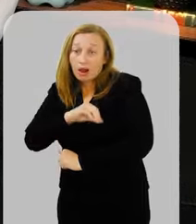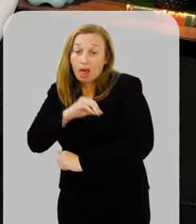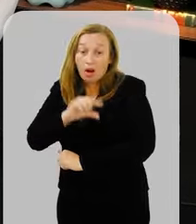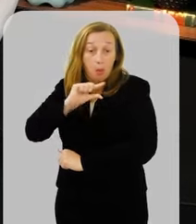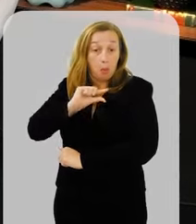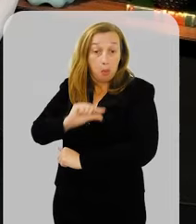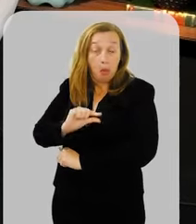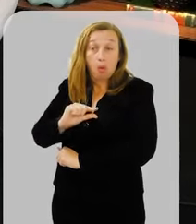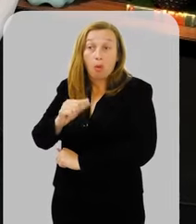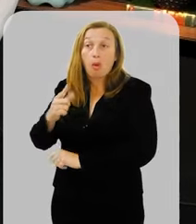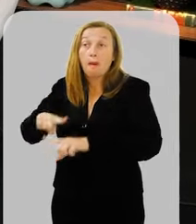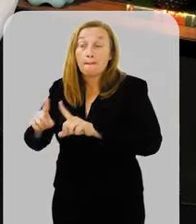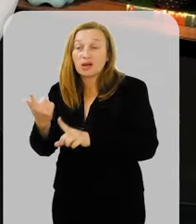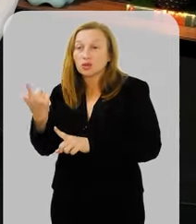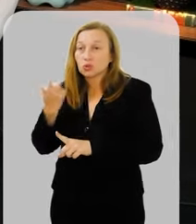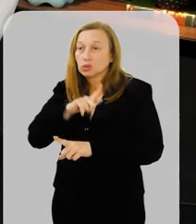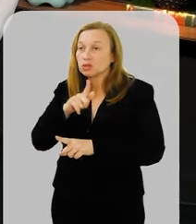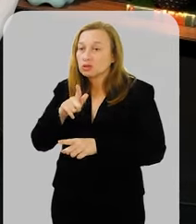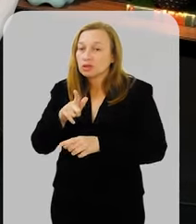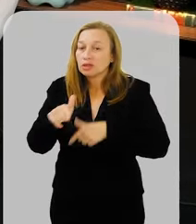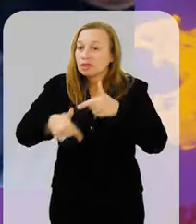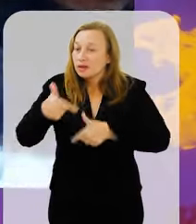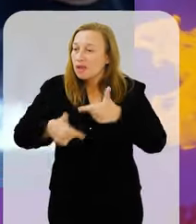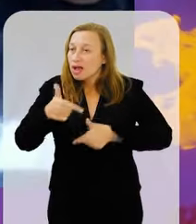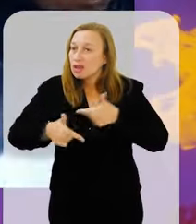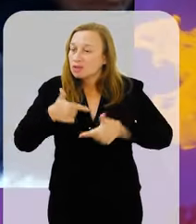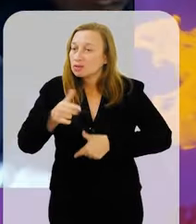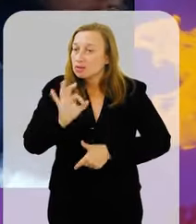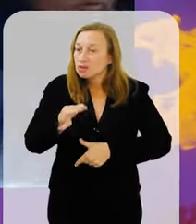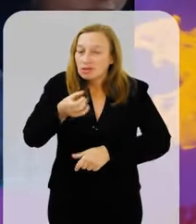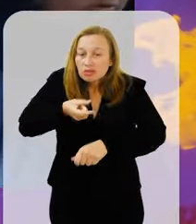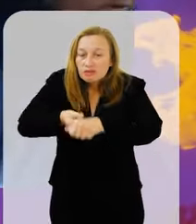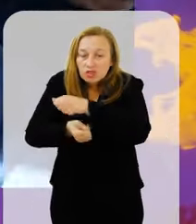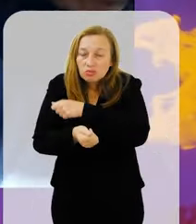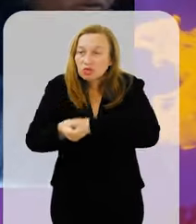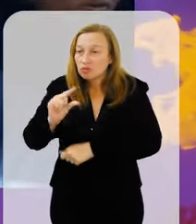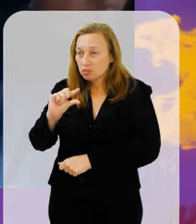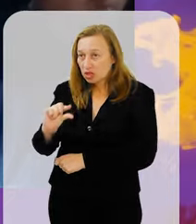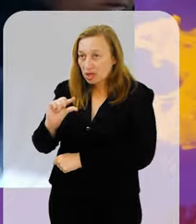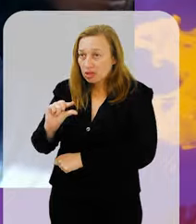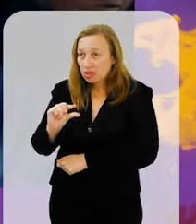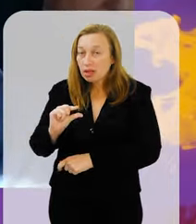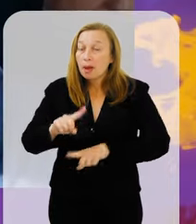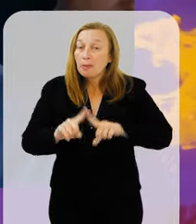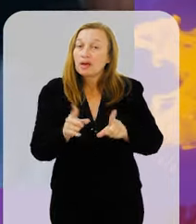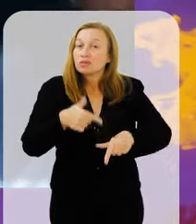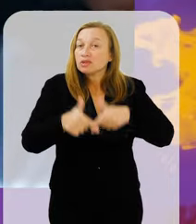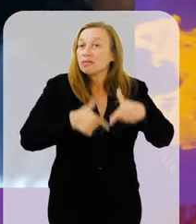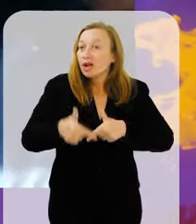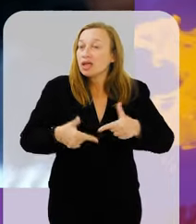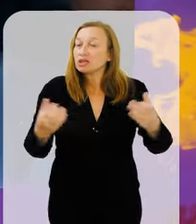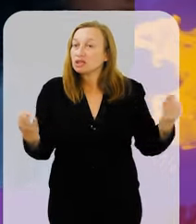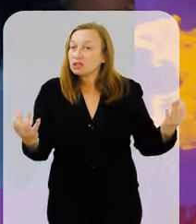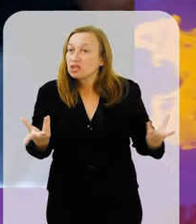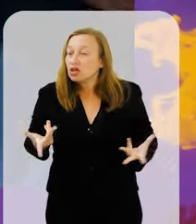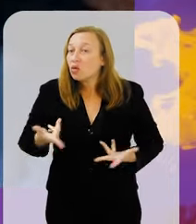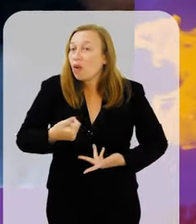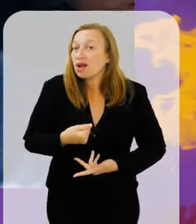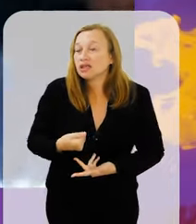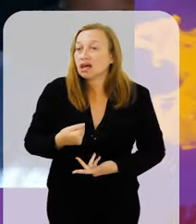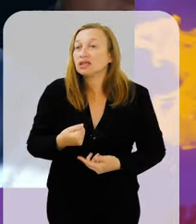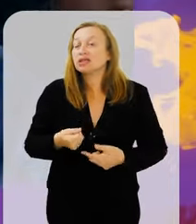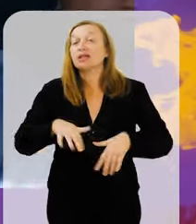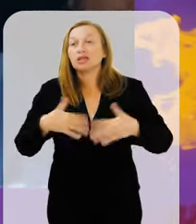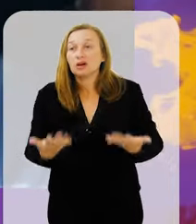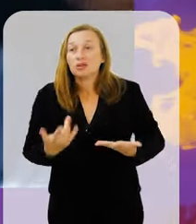que tinha que buscar. Está trabalhando firme, com investimento pequeno, mas fazendo trabalho decente. Então a gente